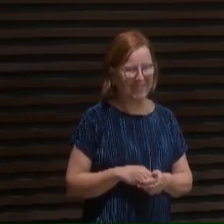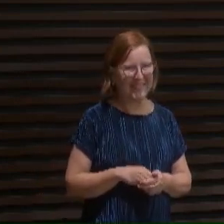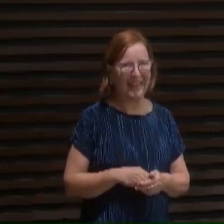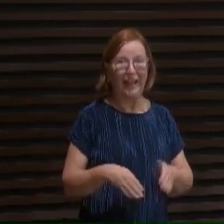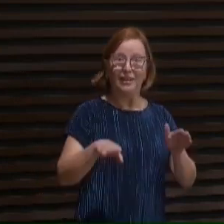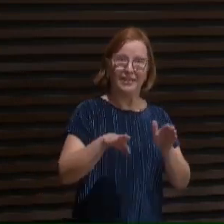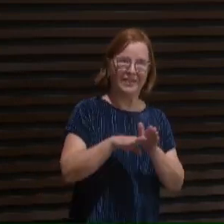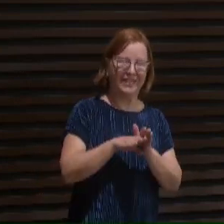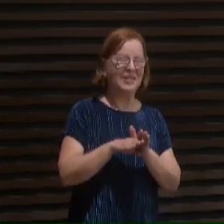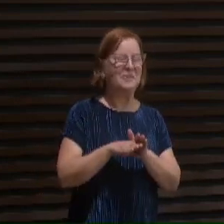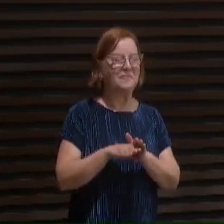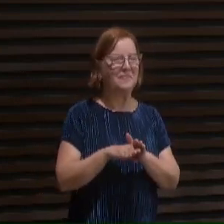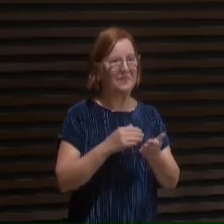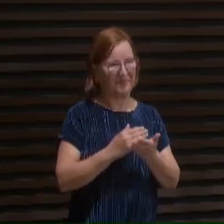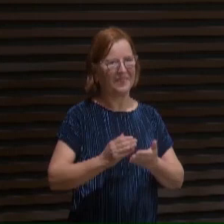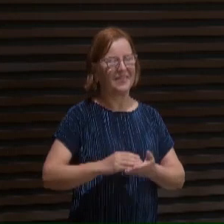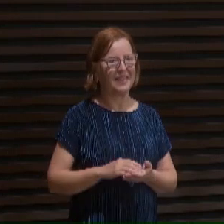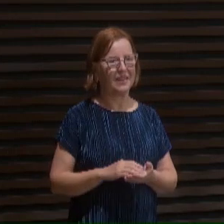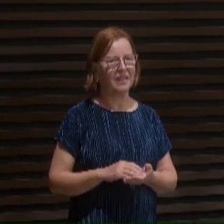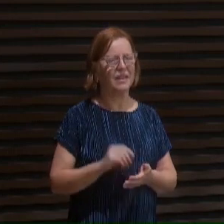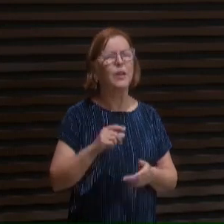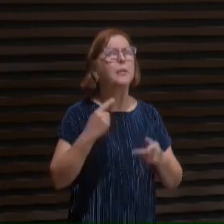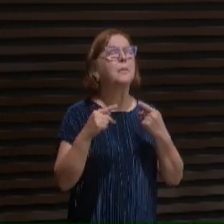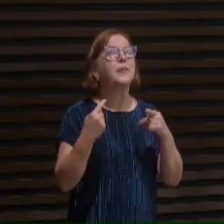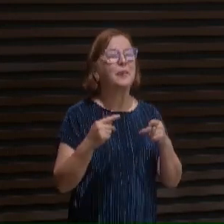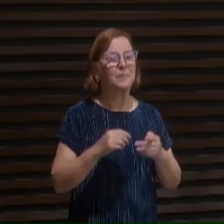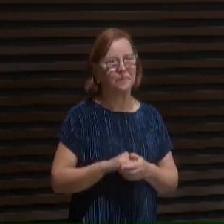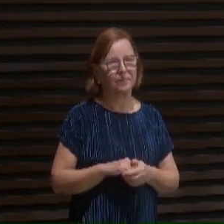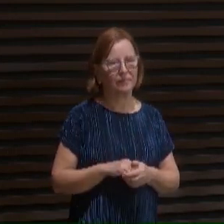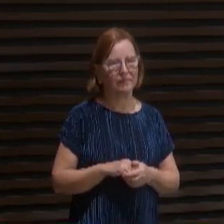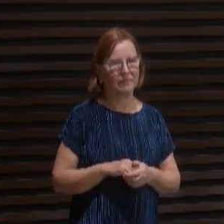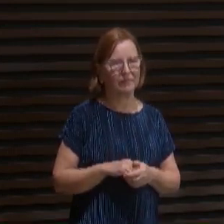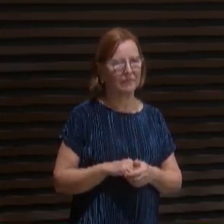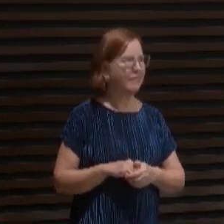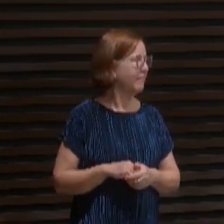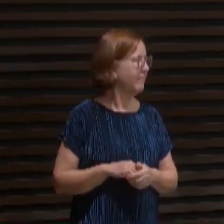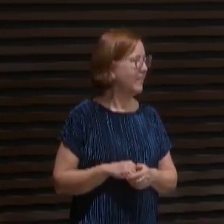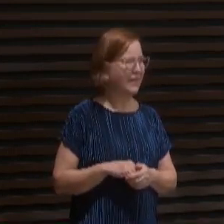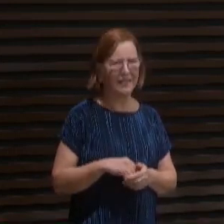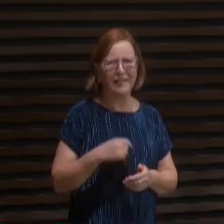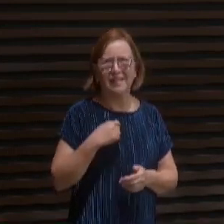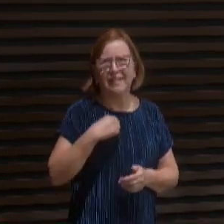cheguei, vamos lá, o que você vai pregar? O que eu tenho que pregar?